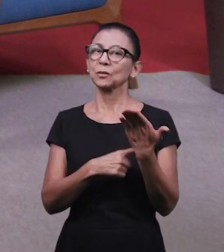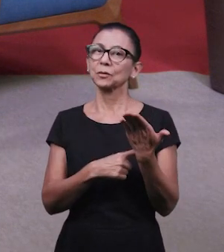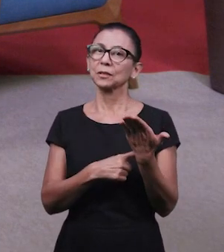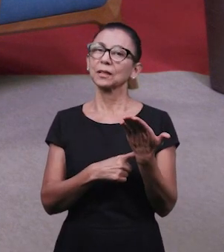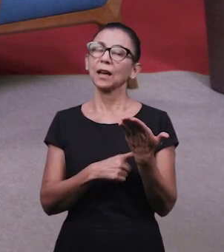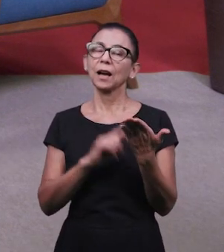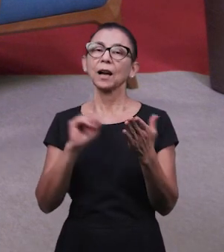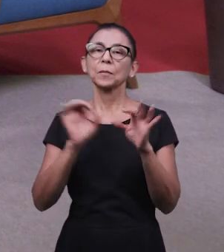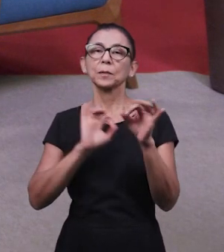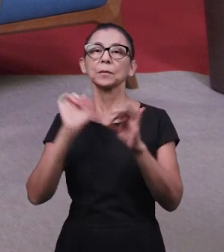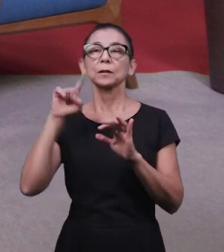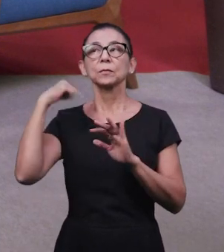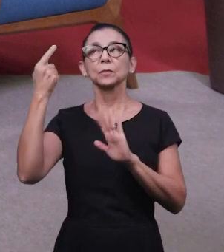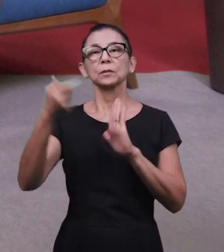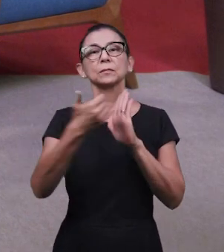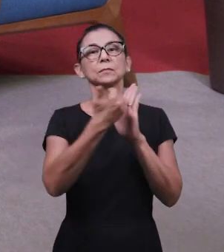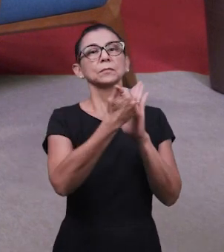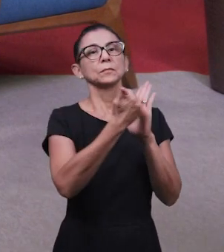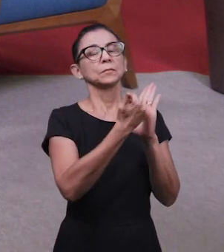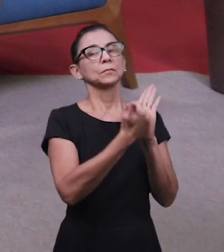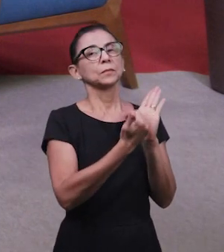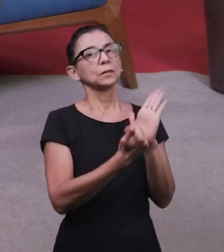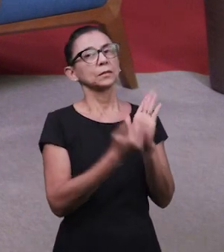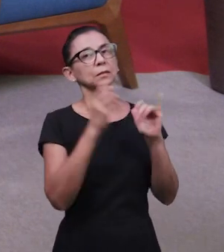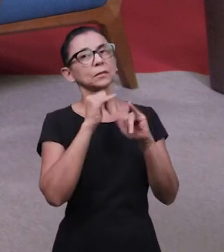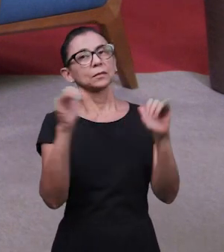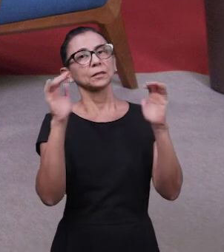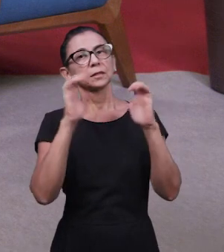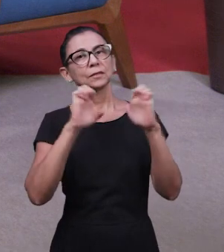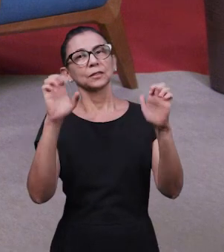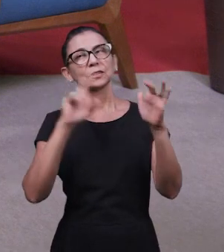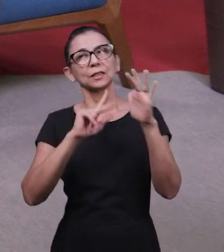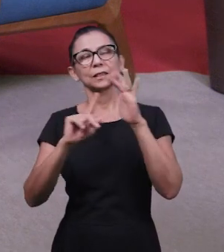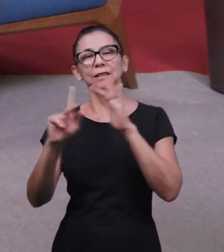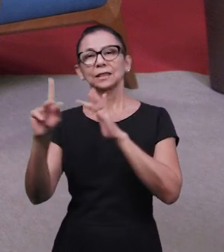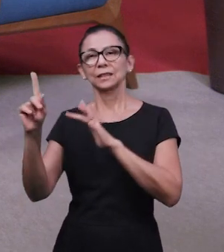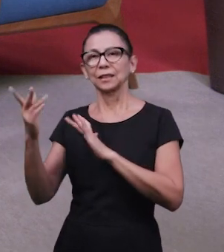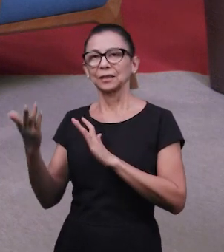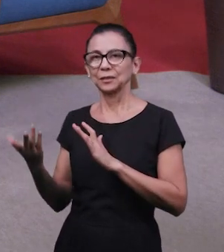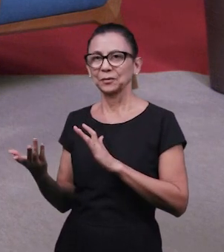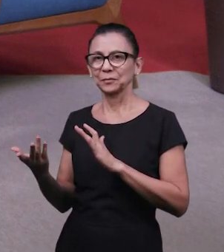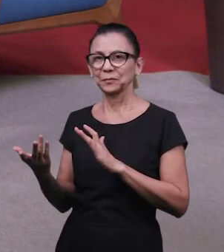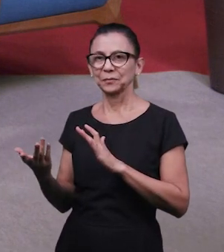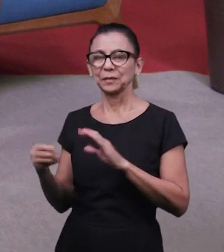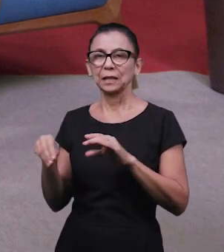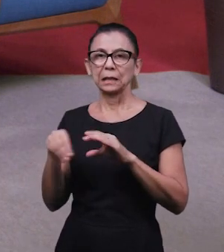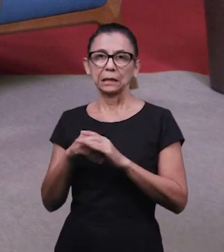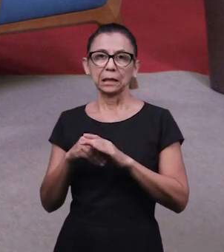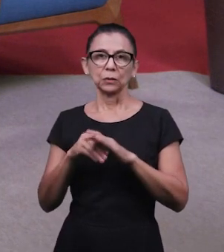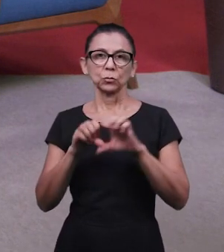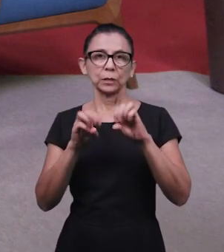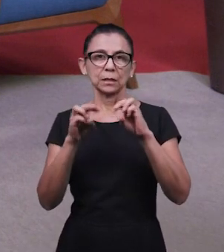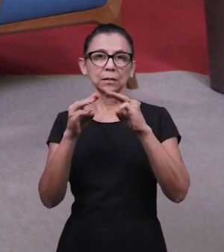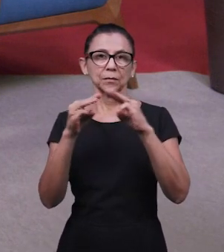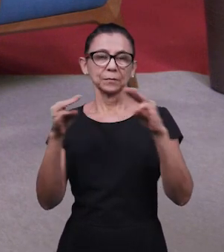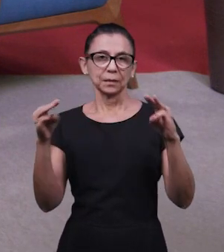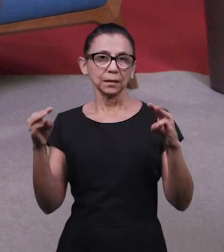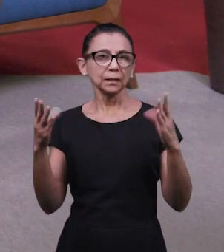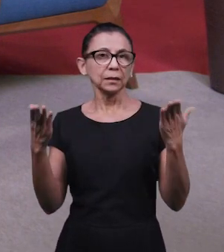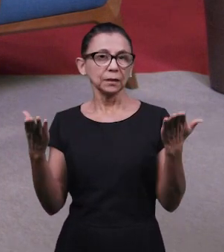vai ser redirecionado mais uma vez para o WhatsApp, mas agora vai aparecer uma questão que nós vamos te propor ali. E se